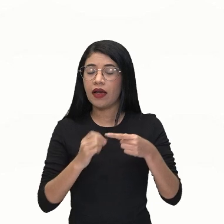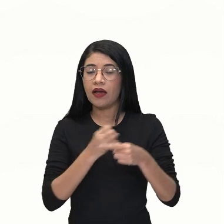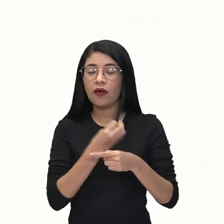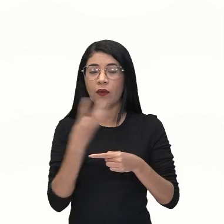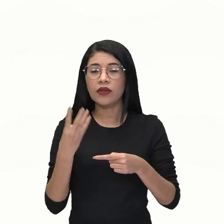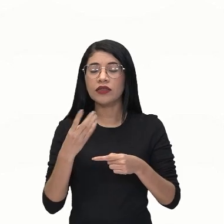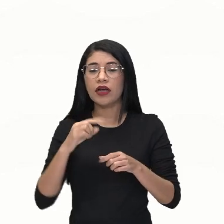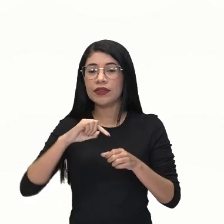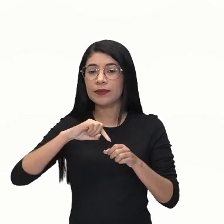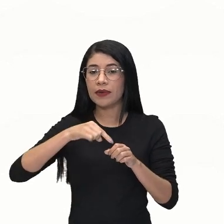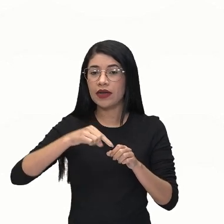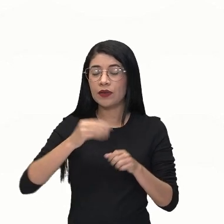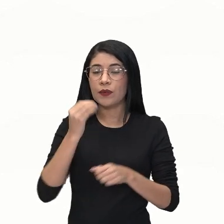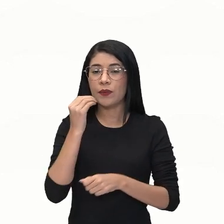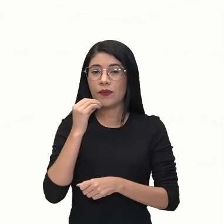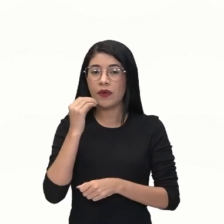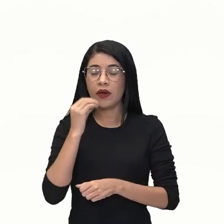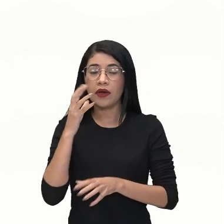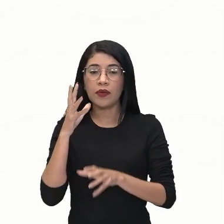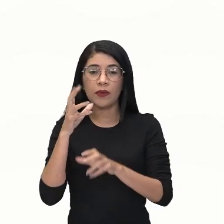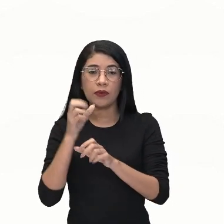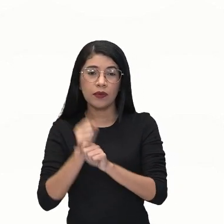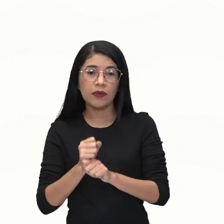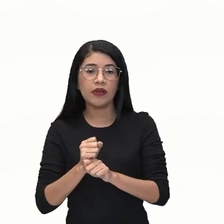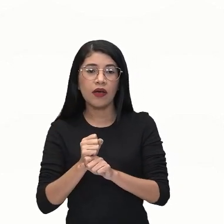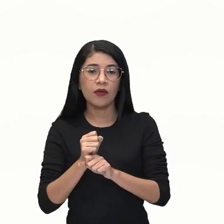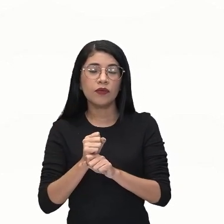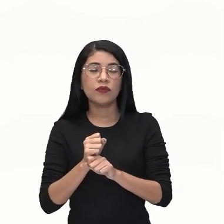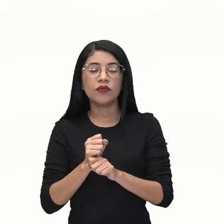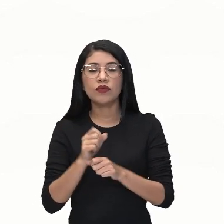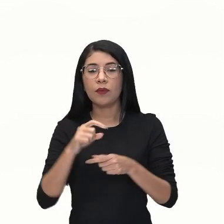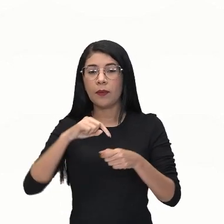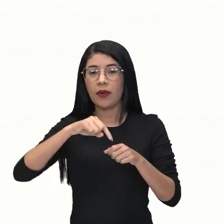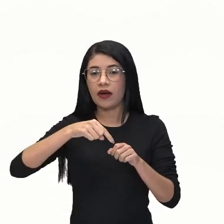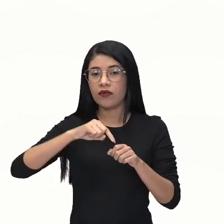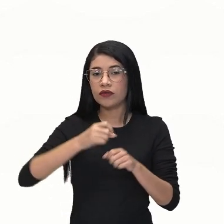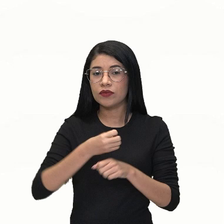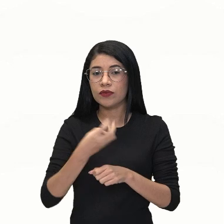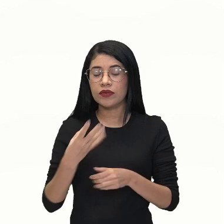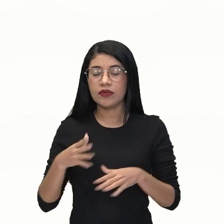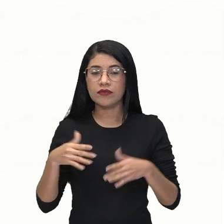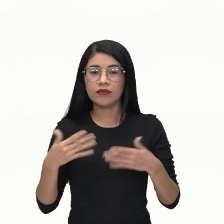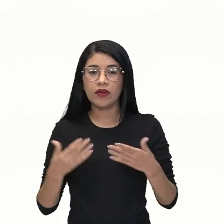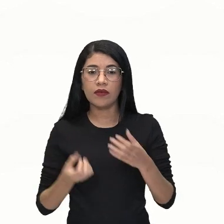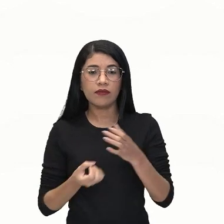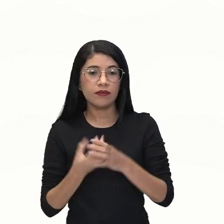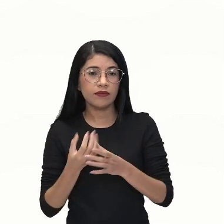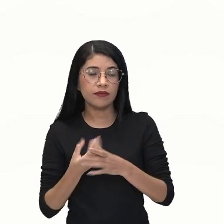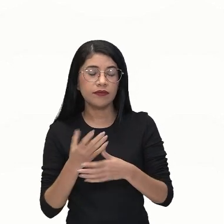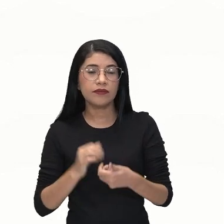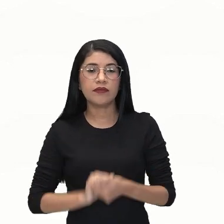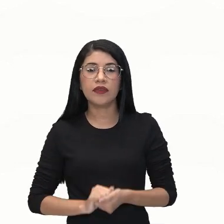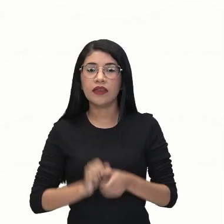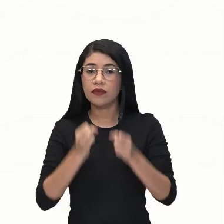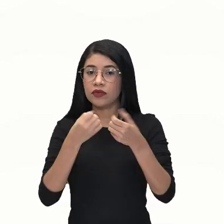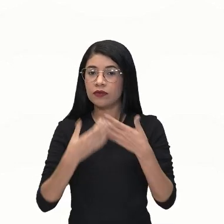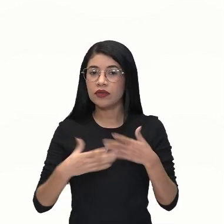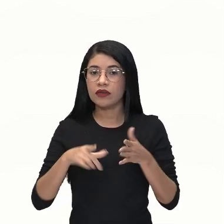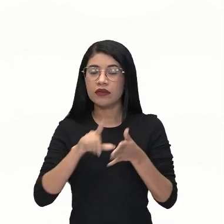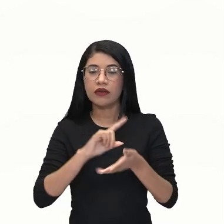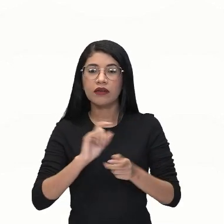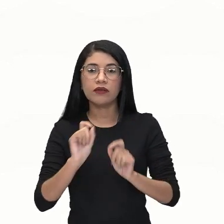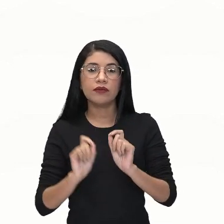quantidade de parafusos defeituosos e o total de parafusos produzidos? Aqui que eu acabei de falar, olha só. Qual